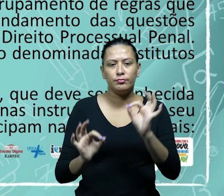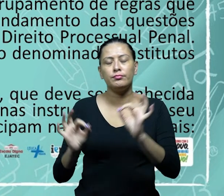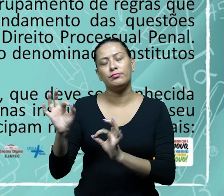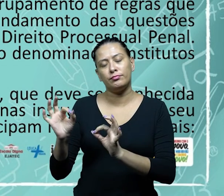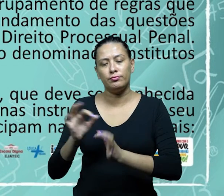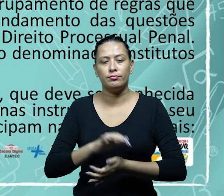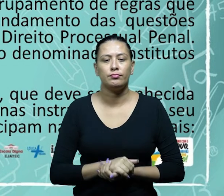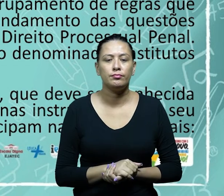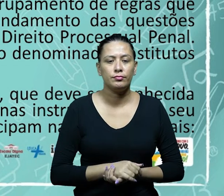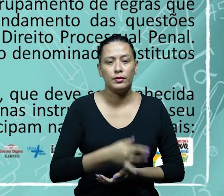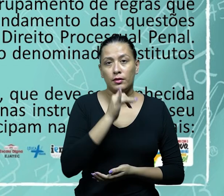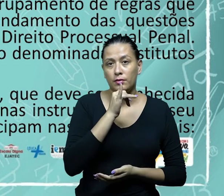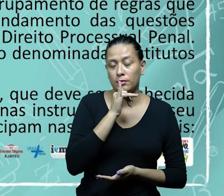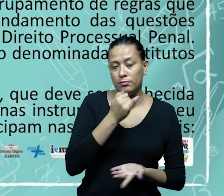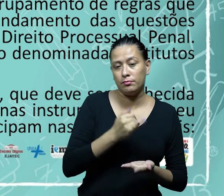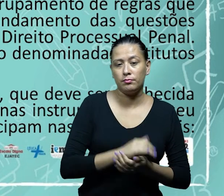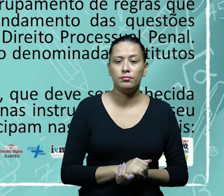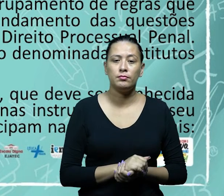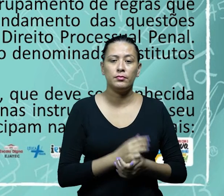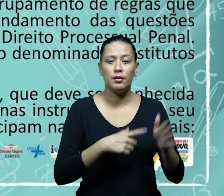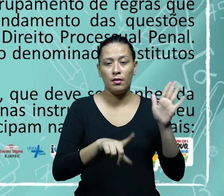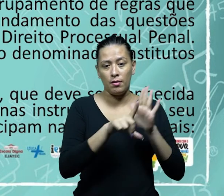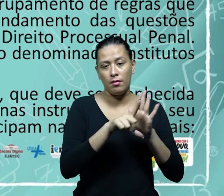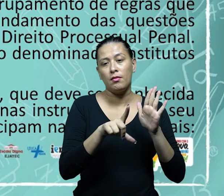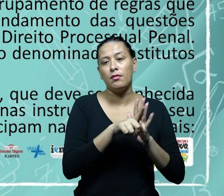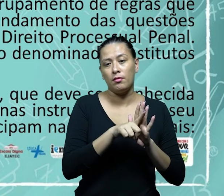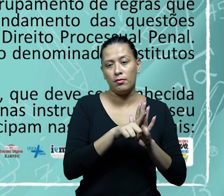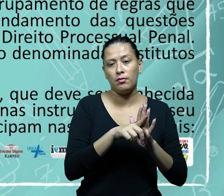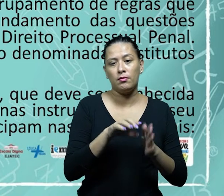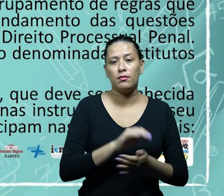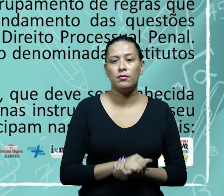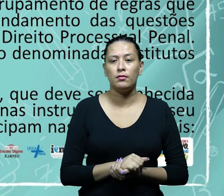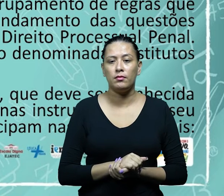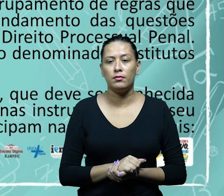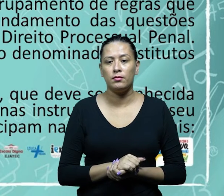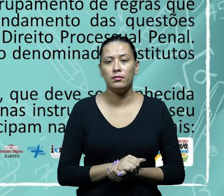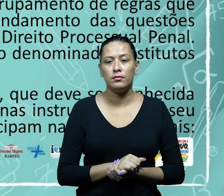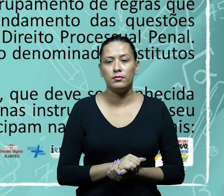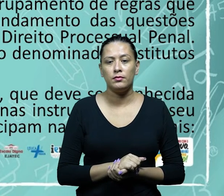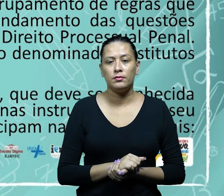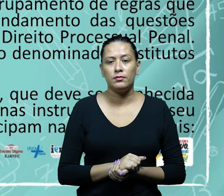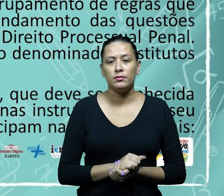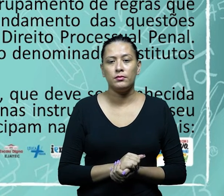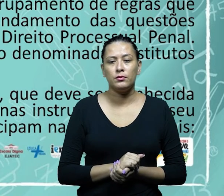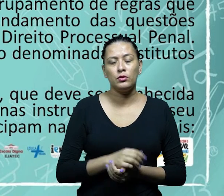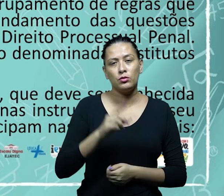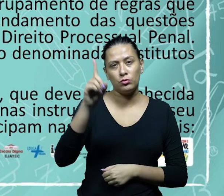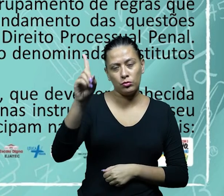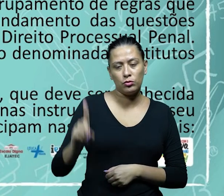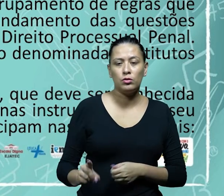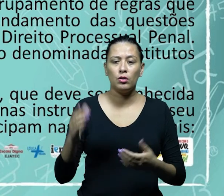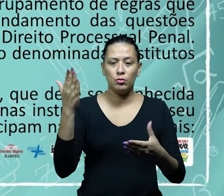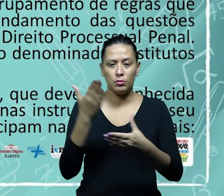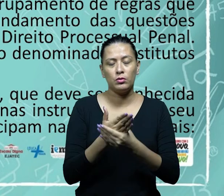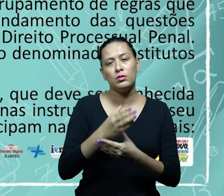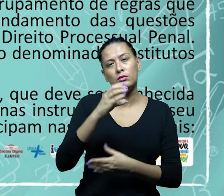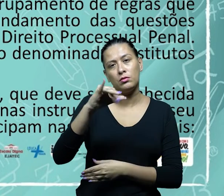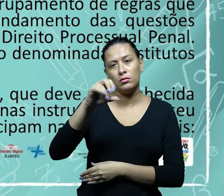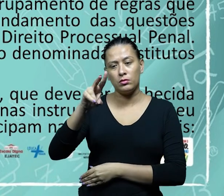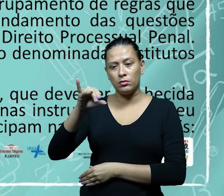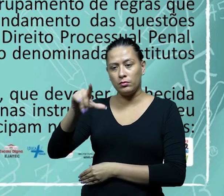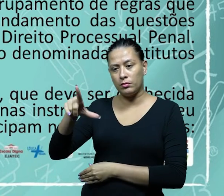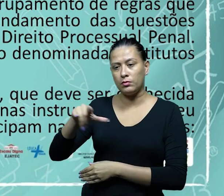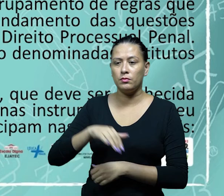a serem cumpridos no andamento das questões florence's né o exemplo de a lei de Direito Processual Civil